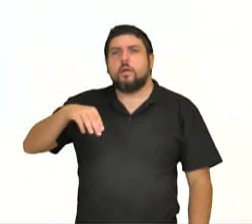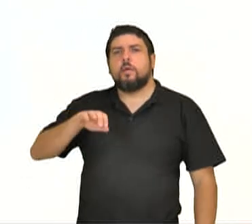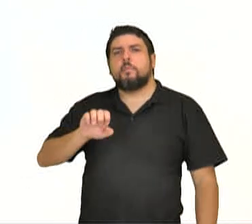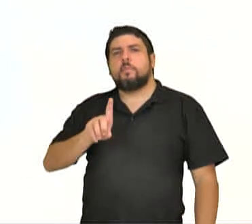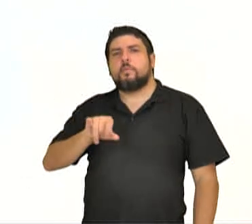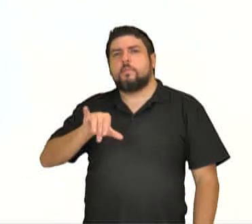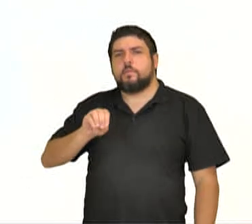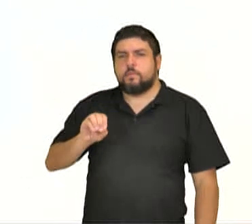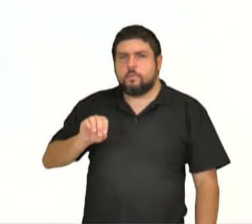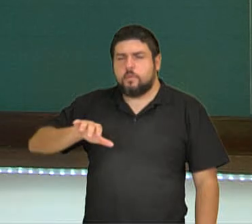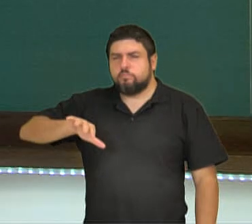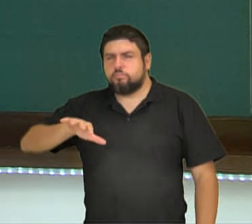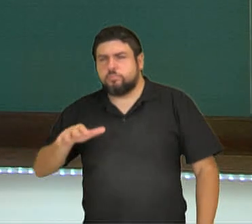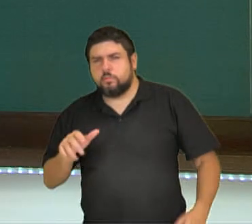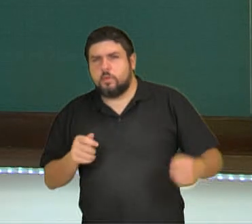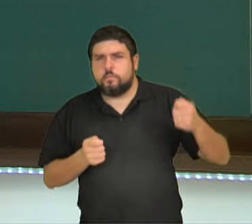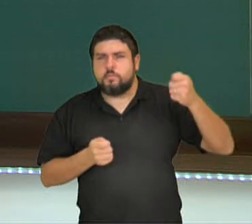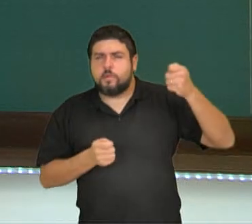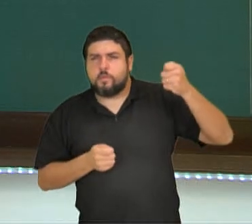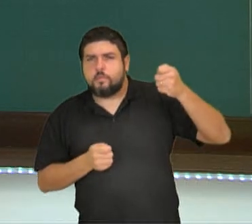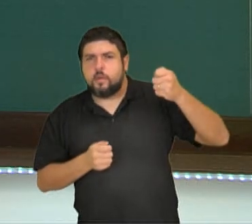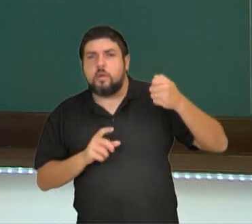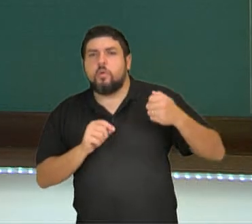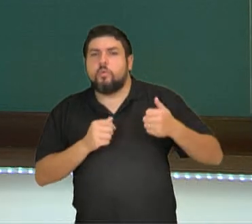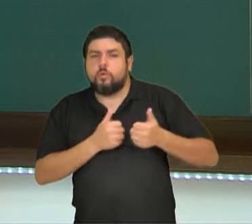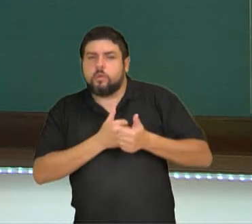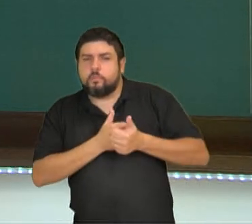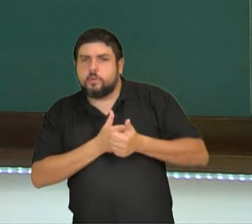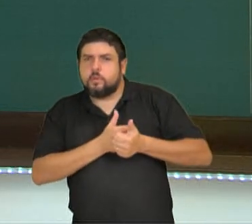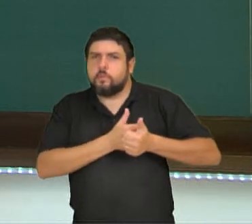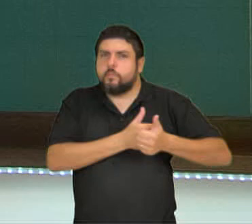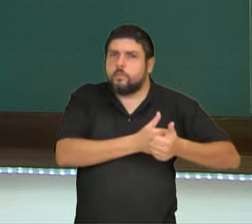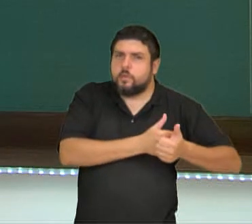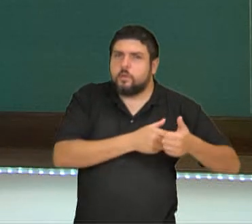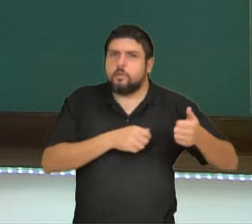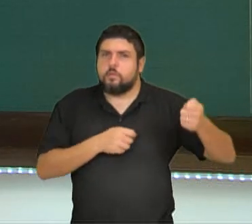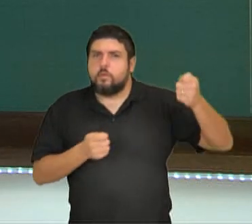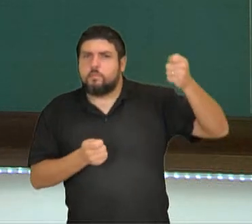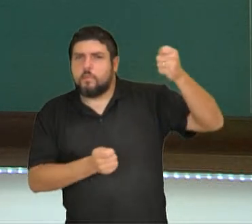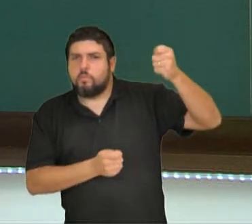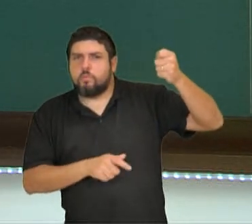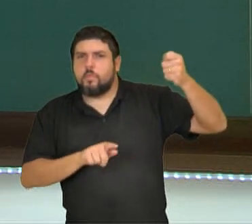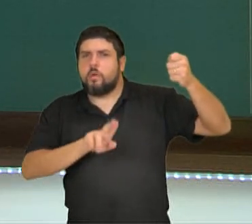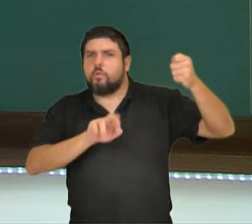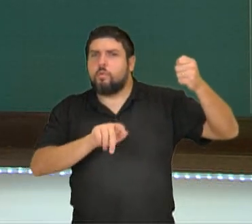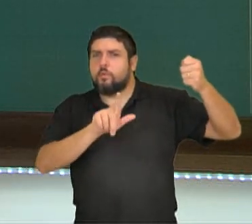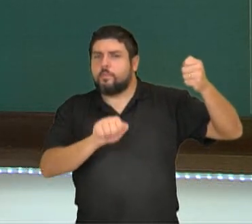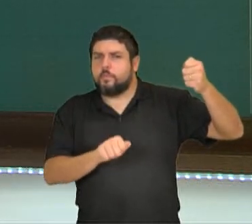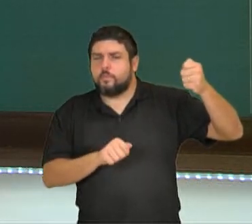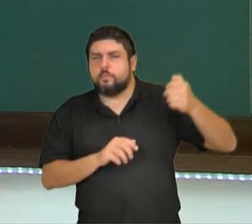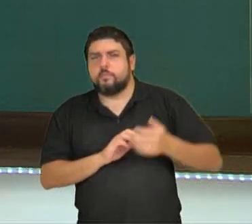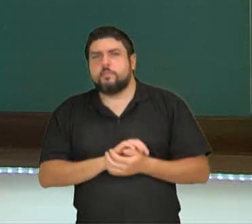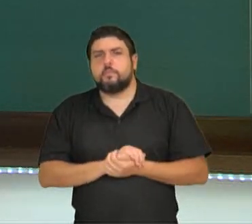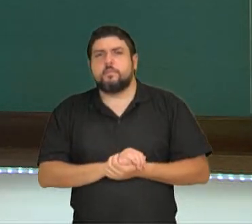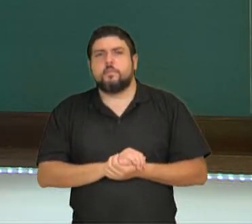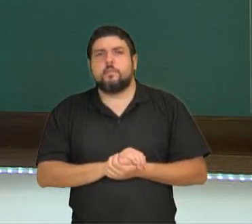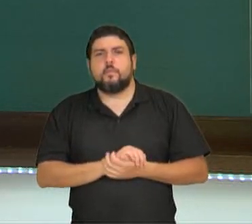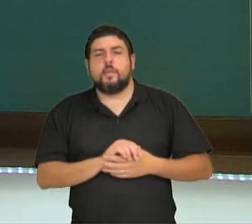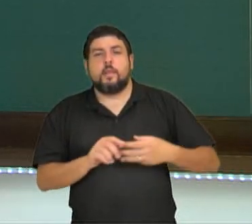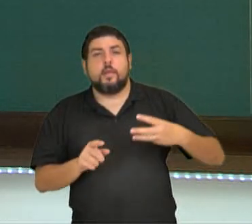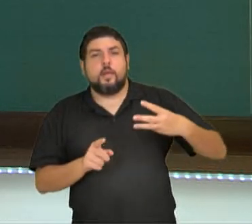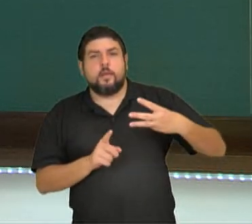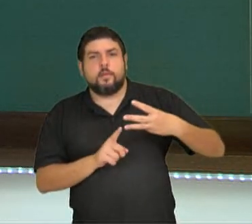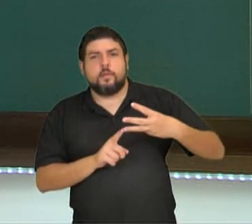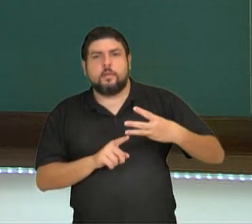que reforça o gunga, acompanha a marcação do gunga, tá? E finalmente o viola